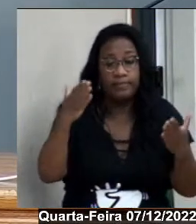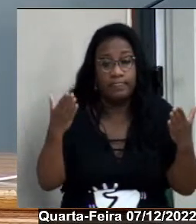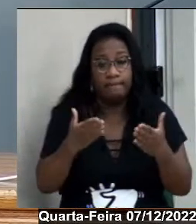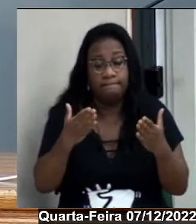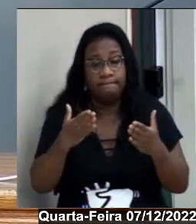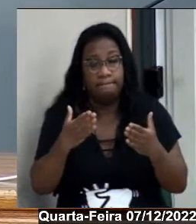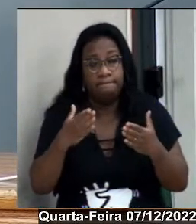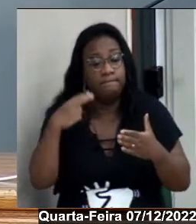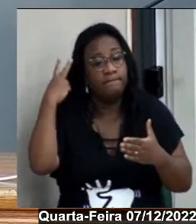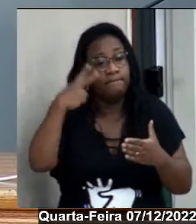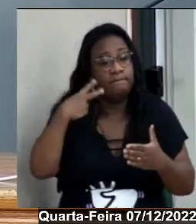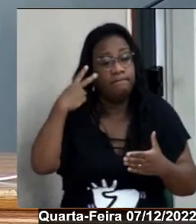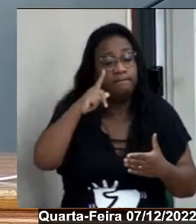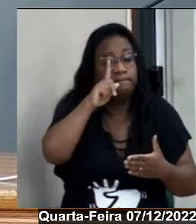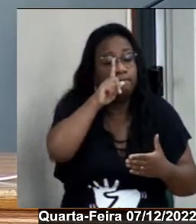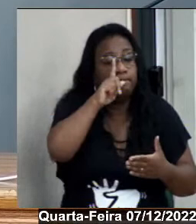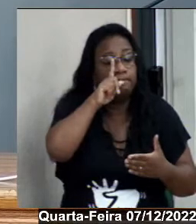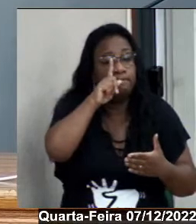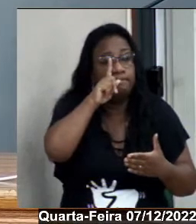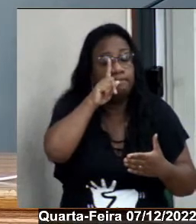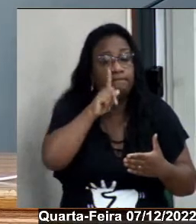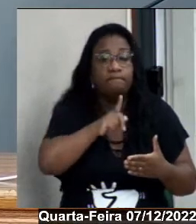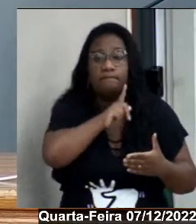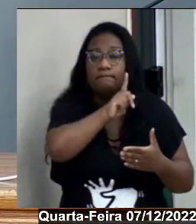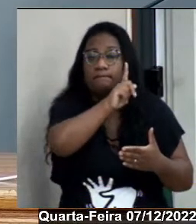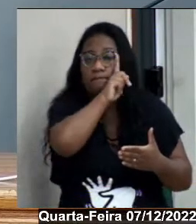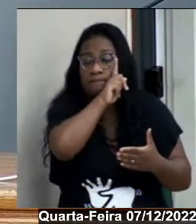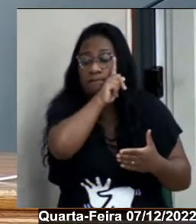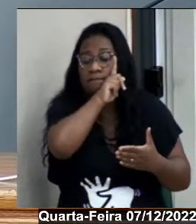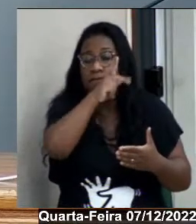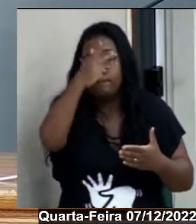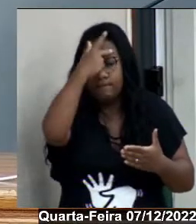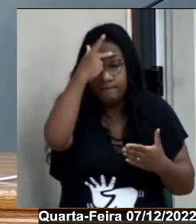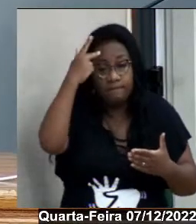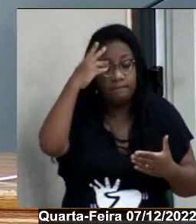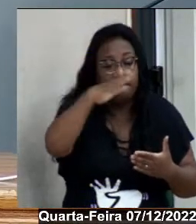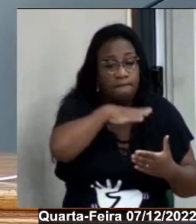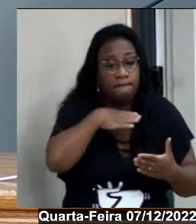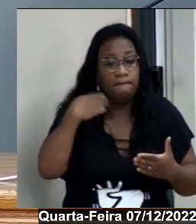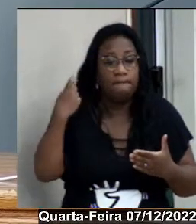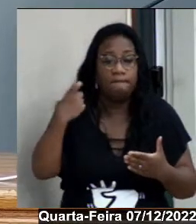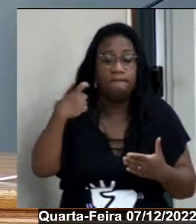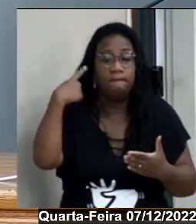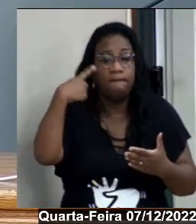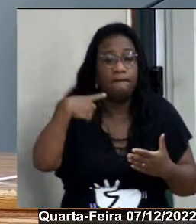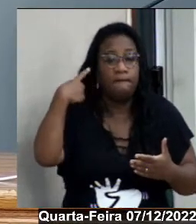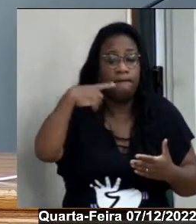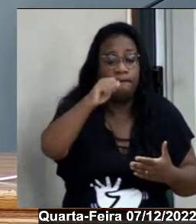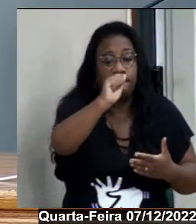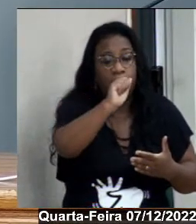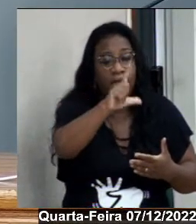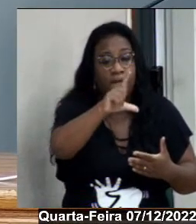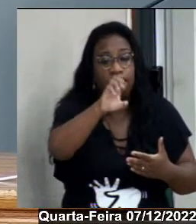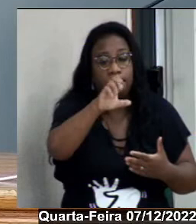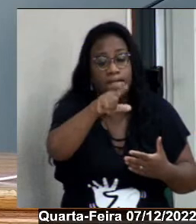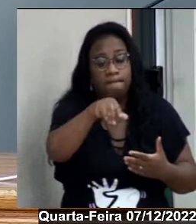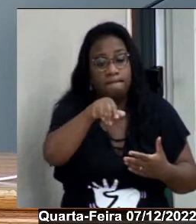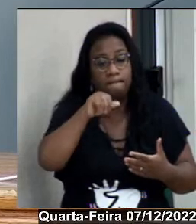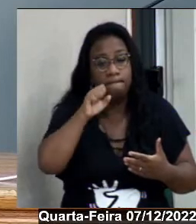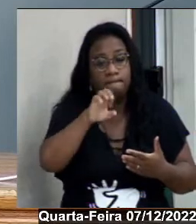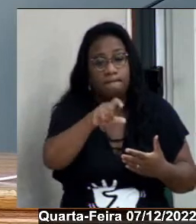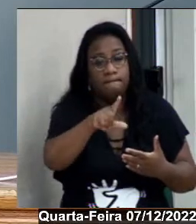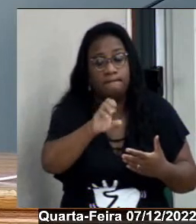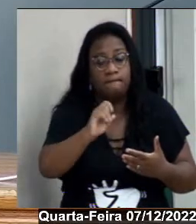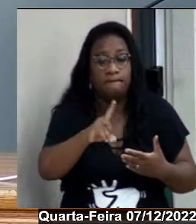49/2022, de autoria do vereador Gideon Santos Nascimento. Moção de pesar pelo falecimento do doutor Alessandro, adjunto. Não